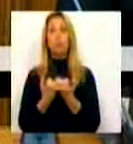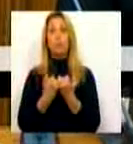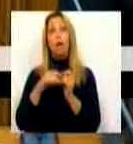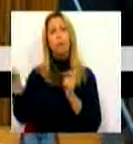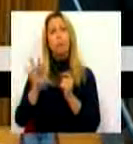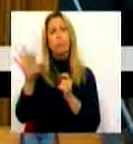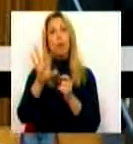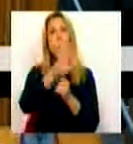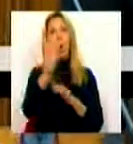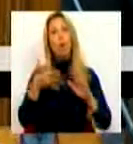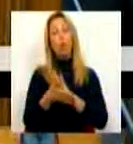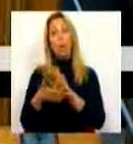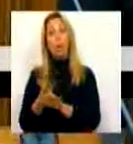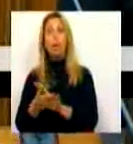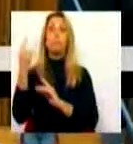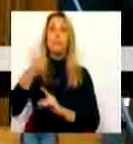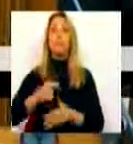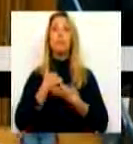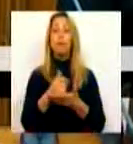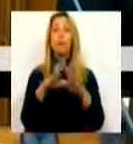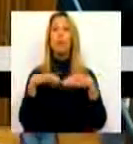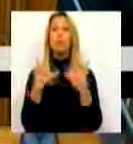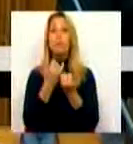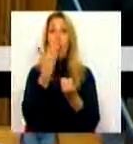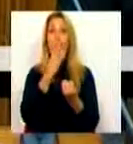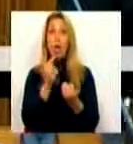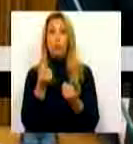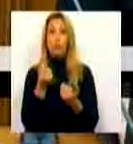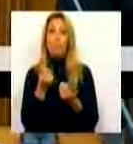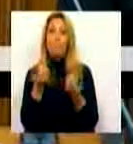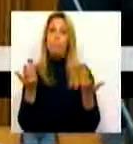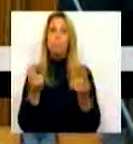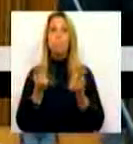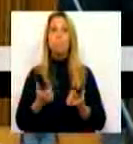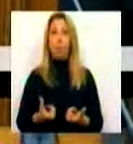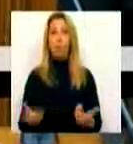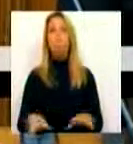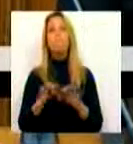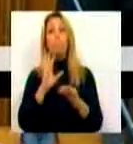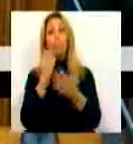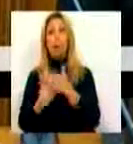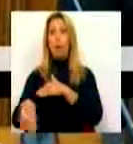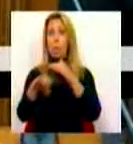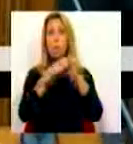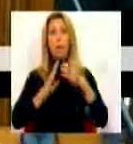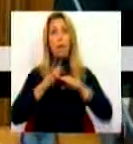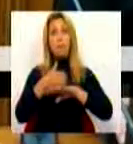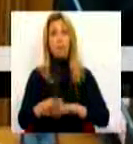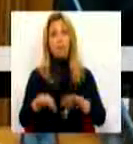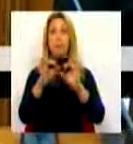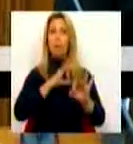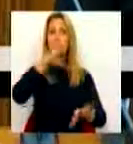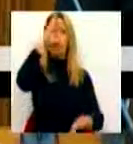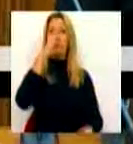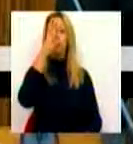apoios sociais a estudantes carenciados, de forma a promover a equidade de acesso, como foi já referido pelo Sr. Ministro. Pelo